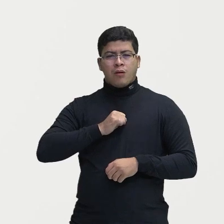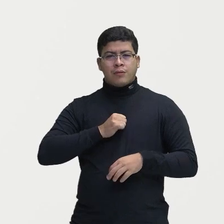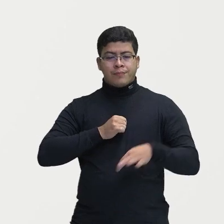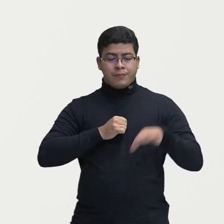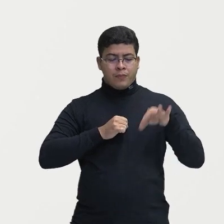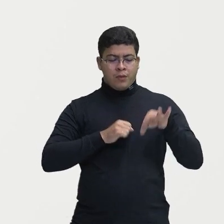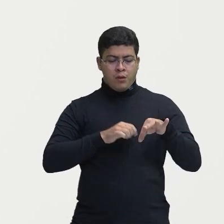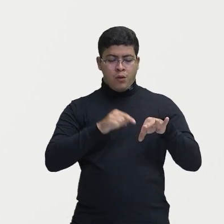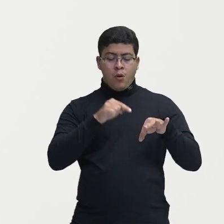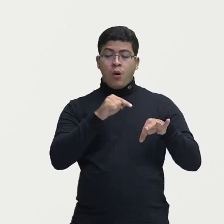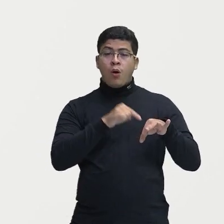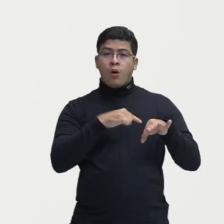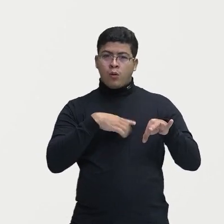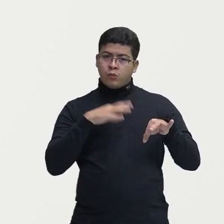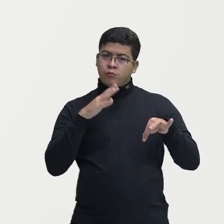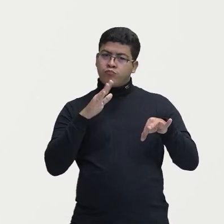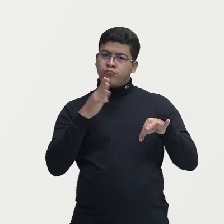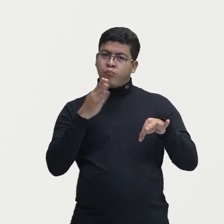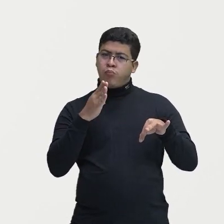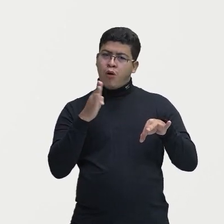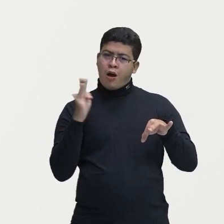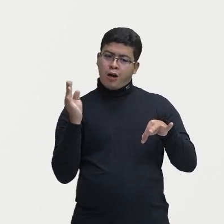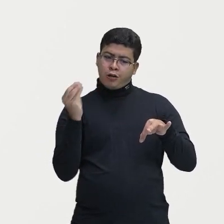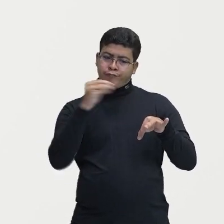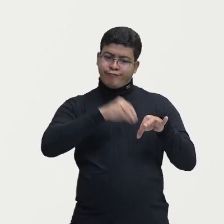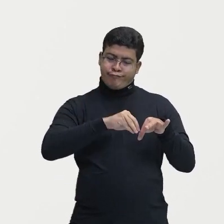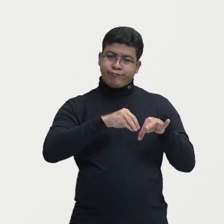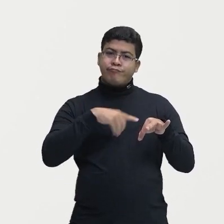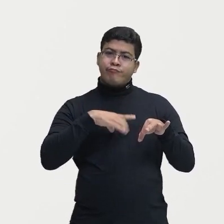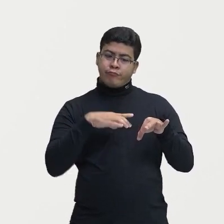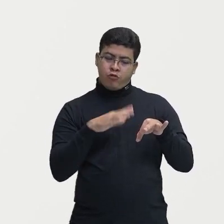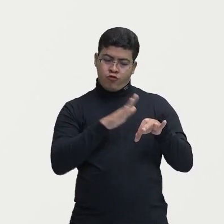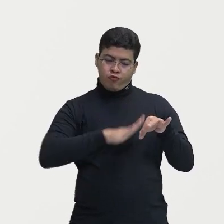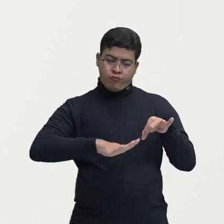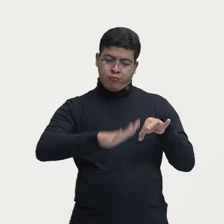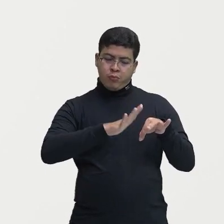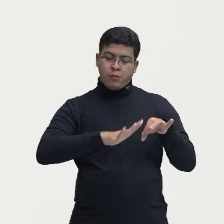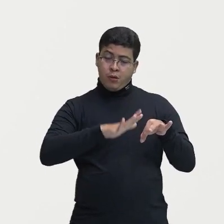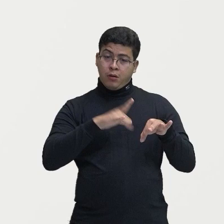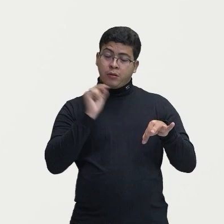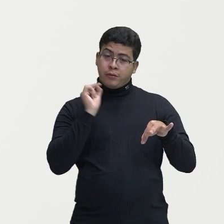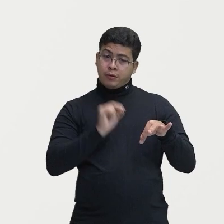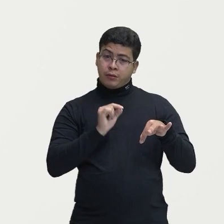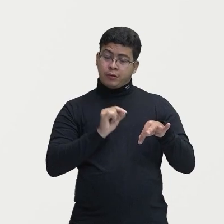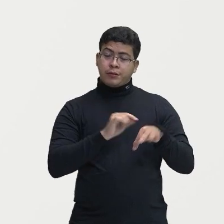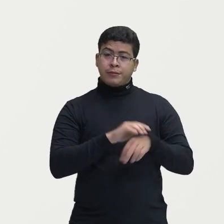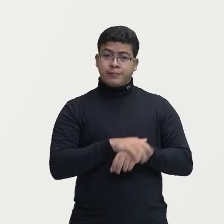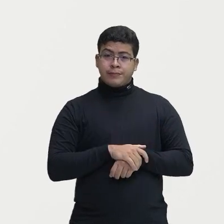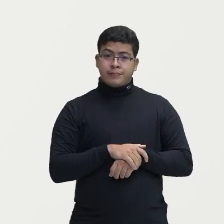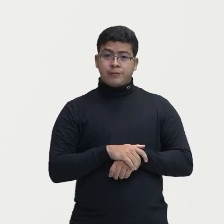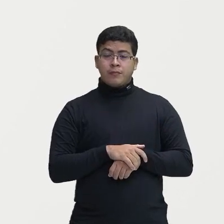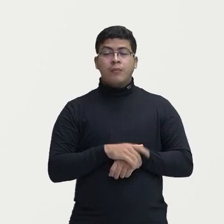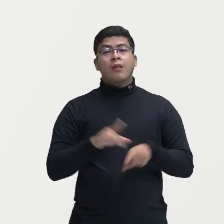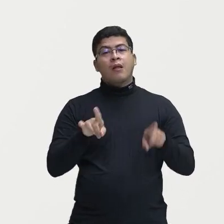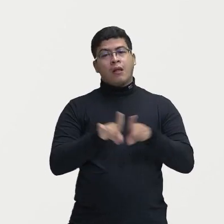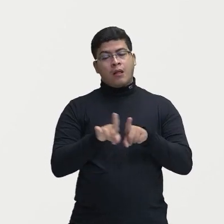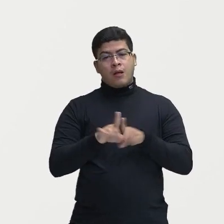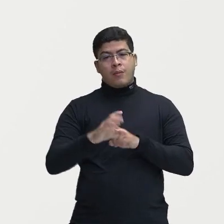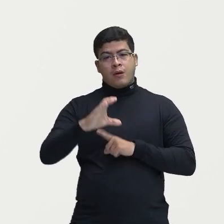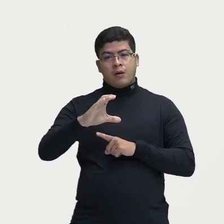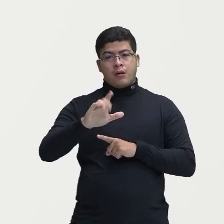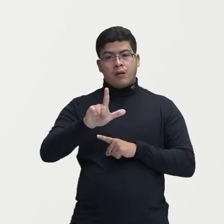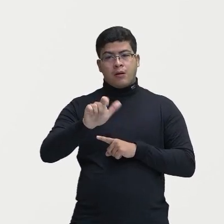está relacionado ali com bactérias no trato feminino, reprodutor feminino, clamídia também,